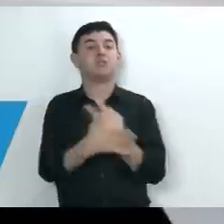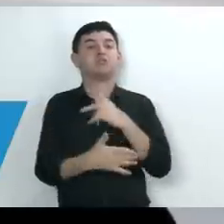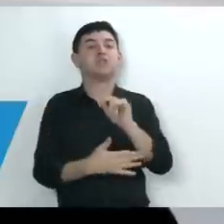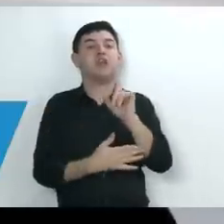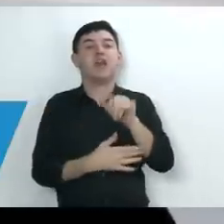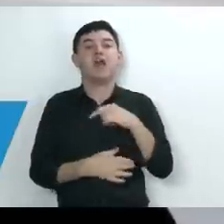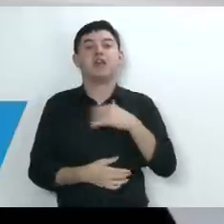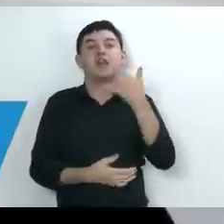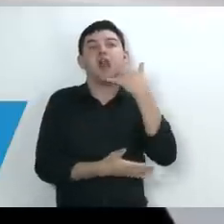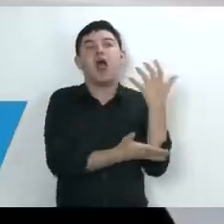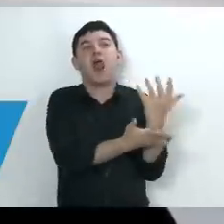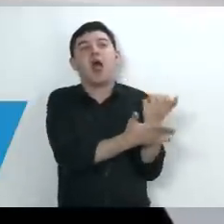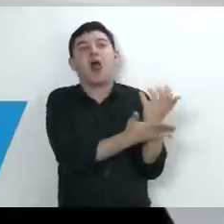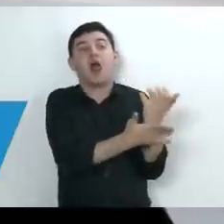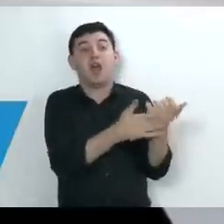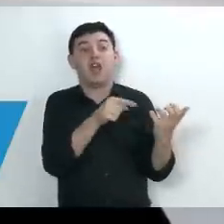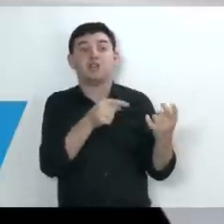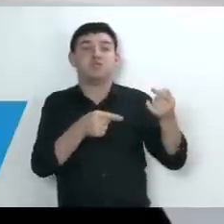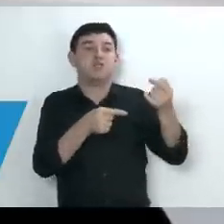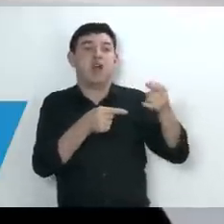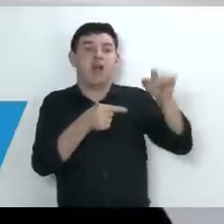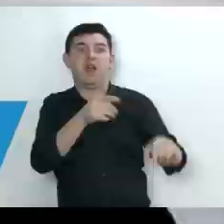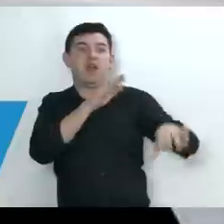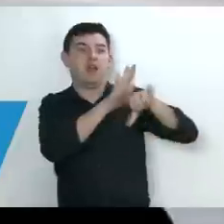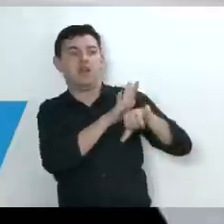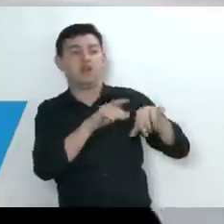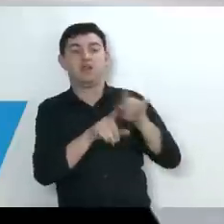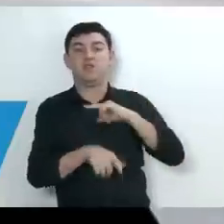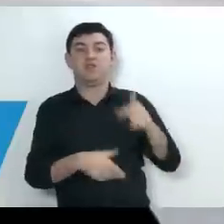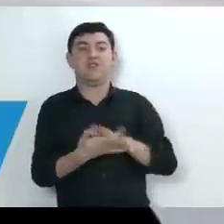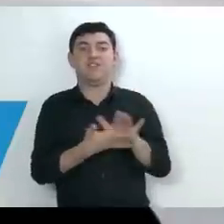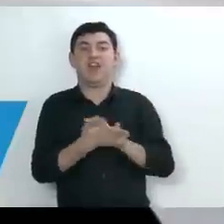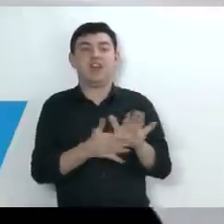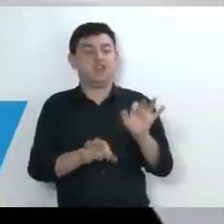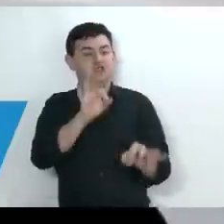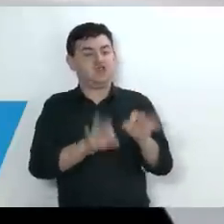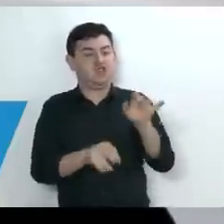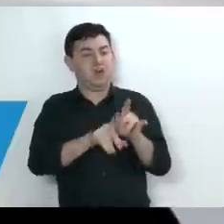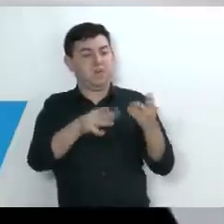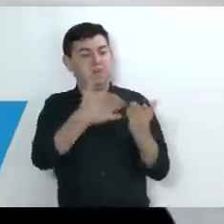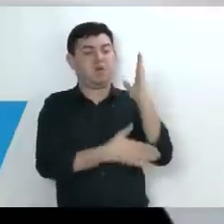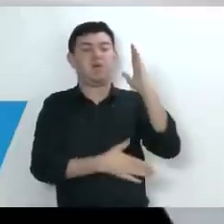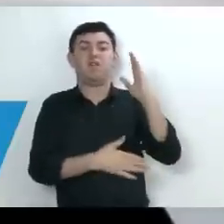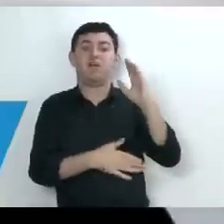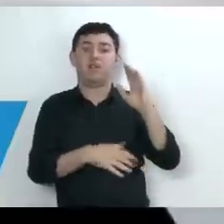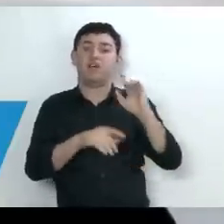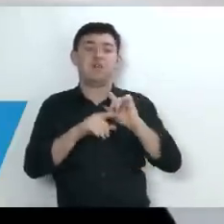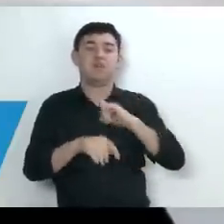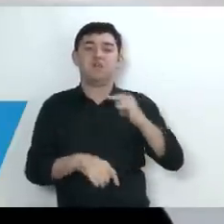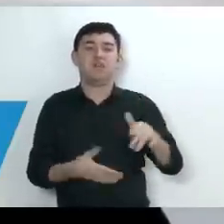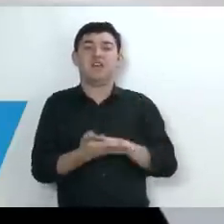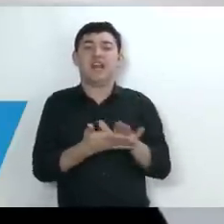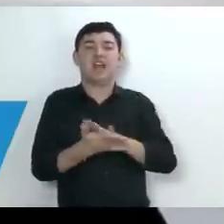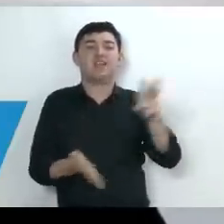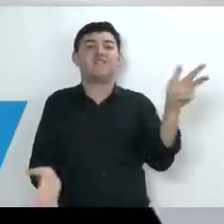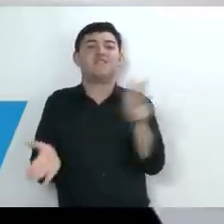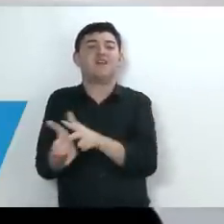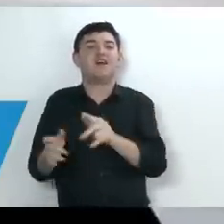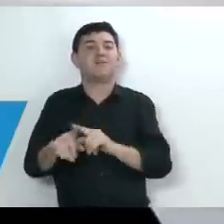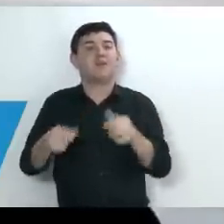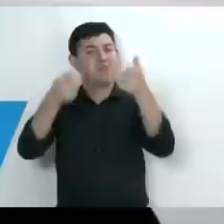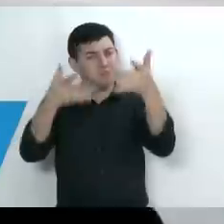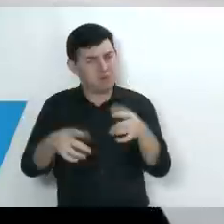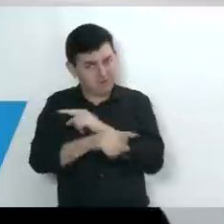interceptação clandestina, sem autorização judicial e sem nenhuma validade jurídica. E como frisei, ainda que as provas